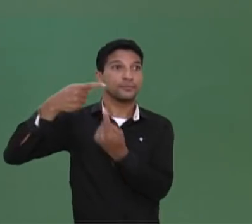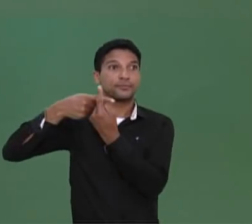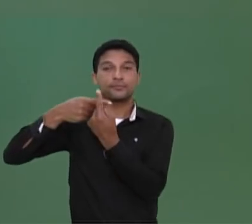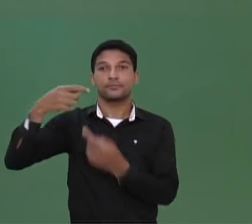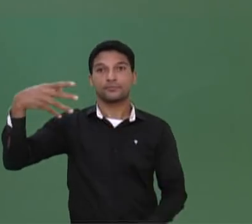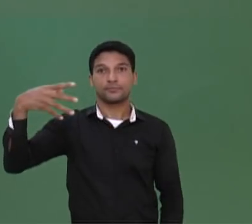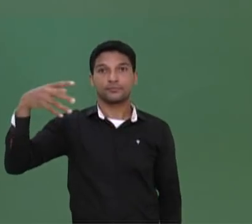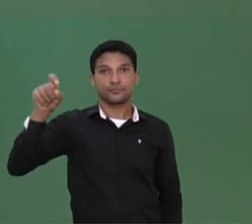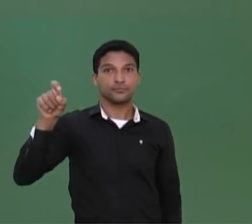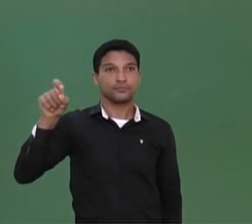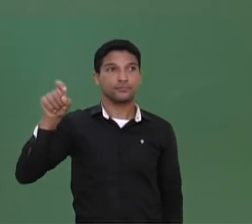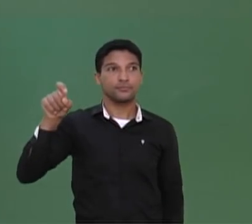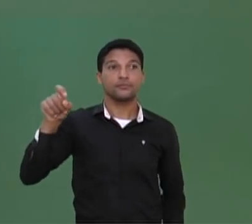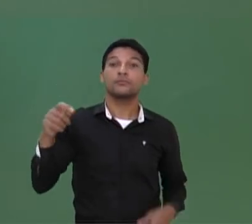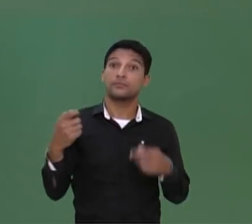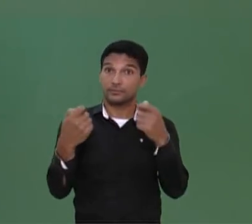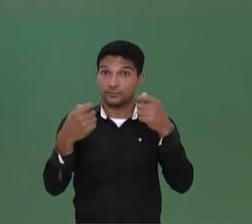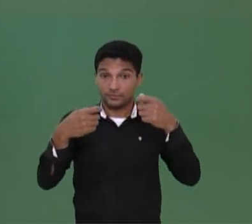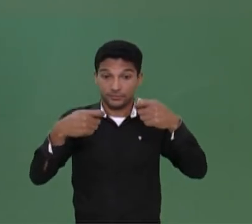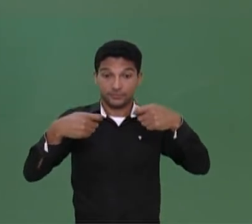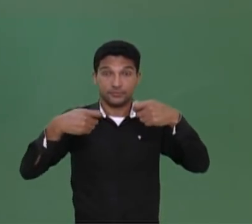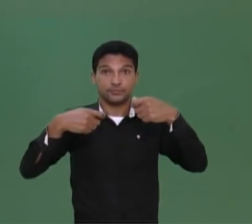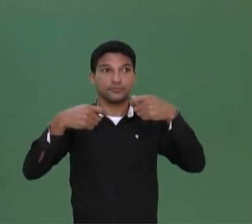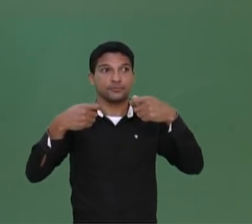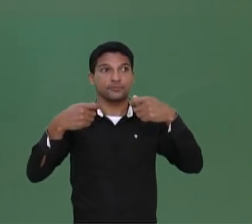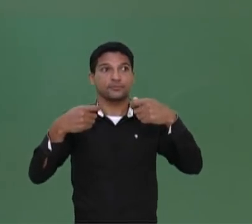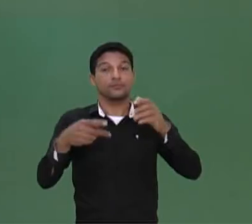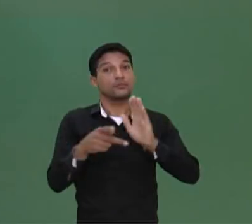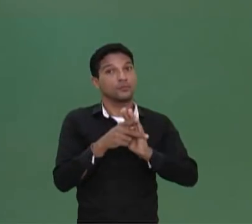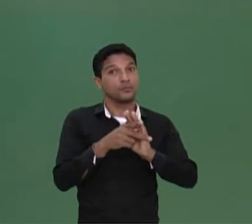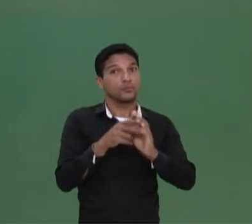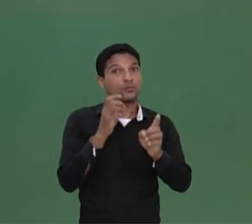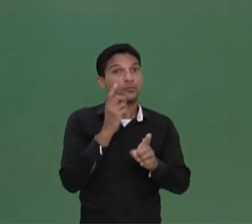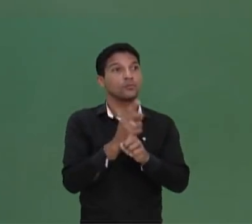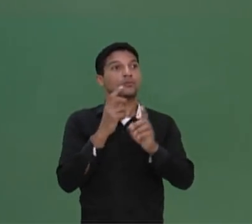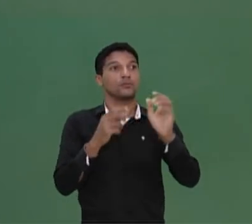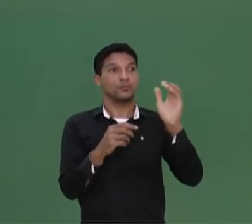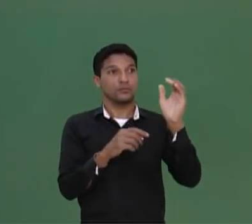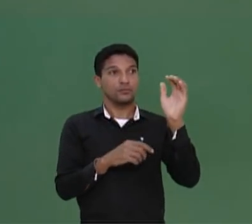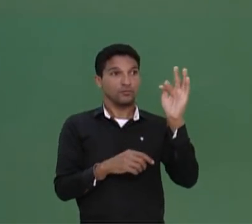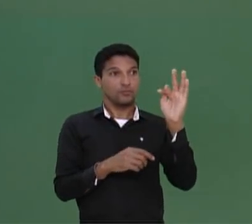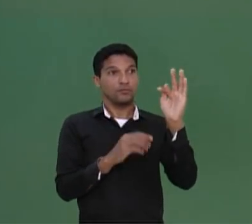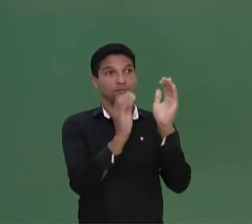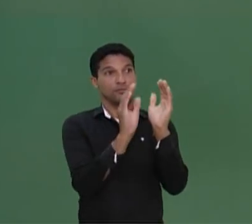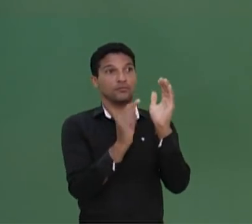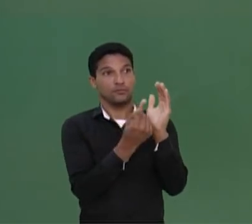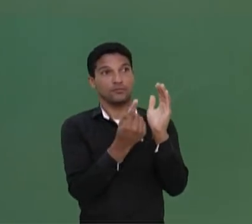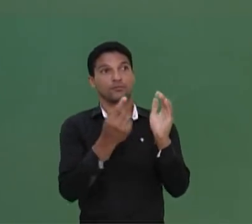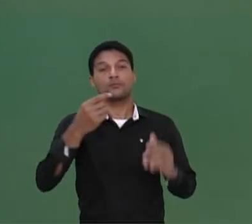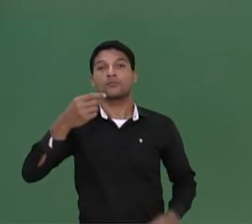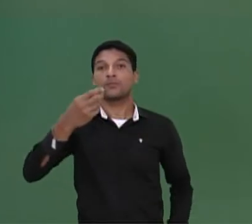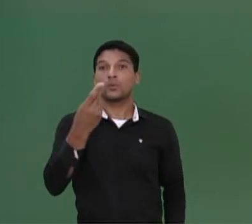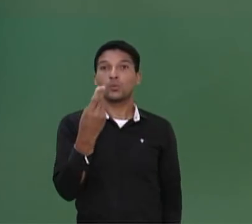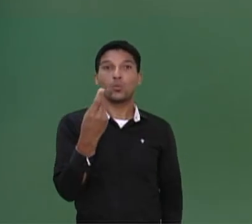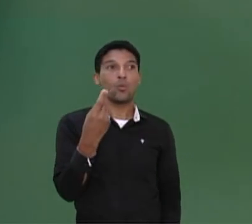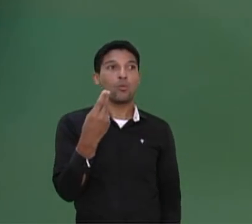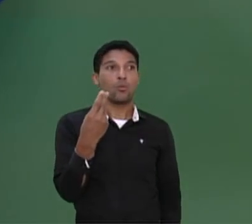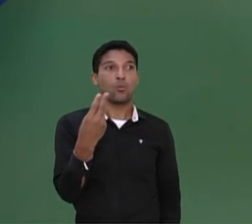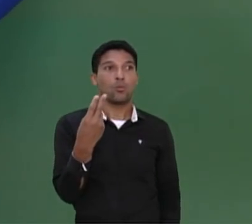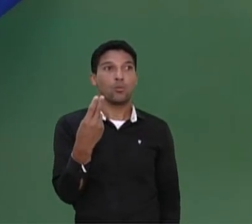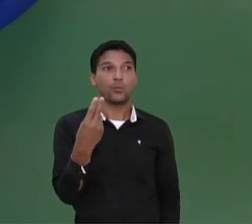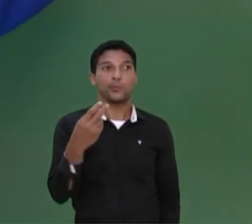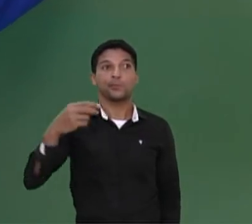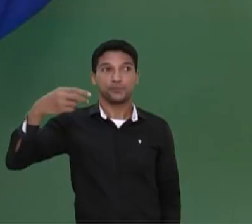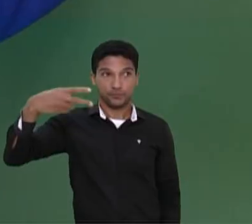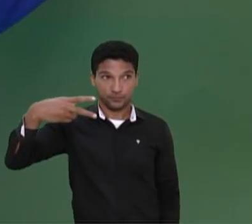o e preciso calcular o f de um duas vezes um elevado ao quadrado